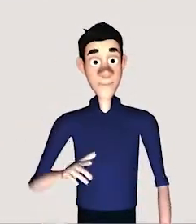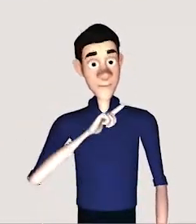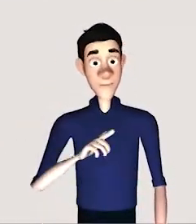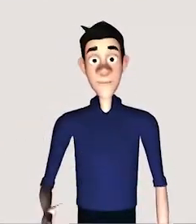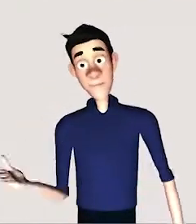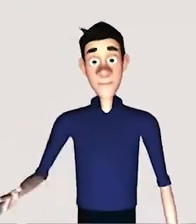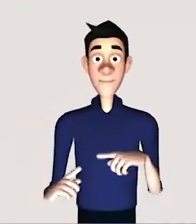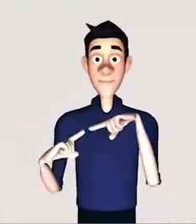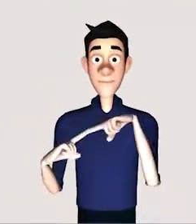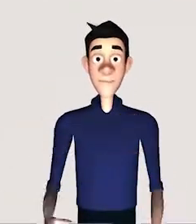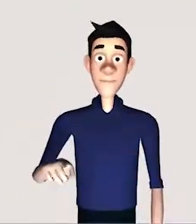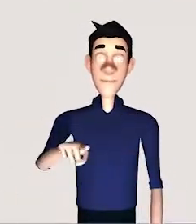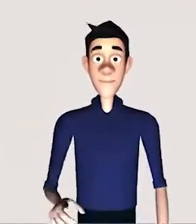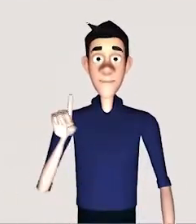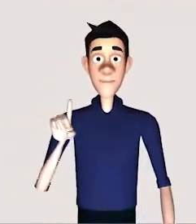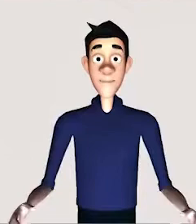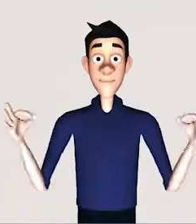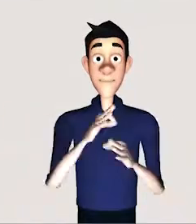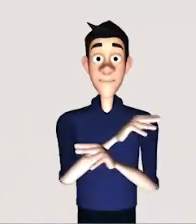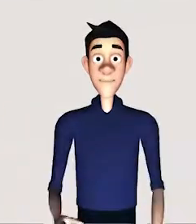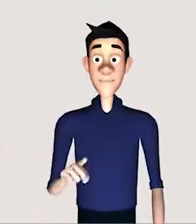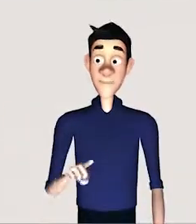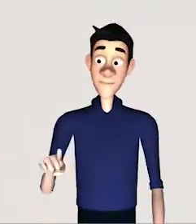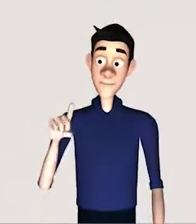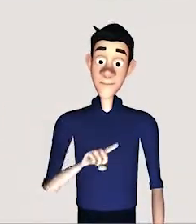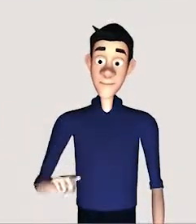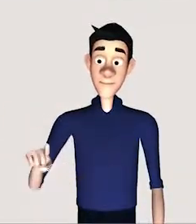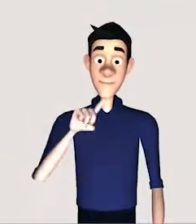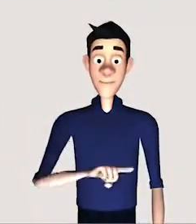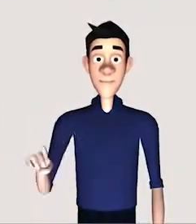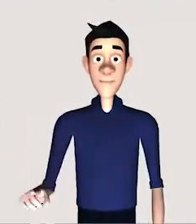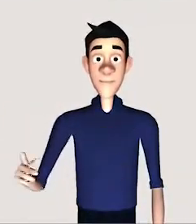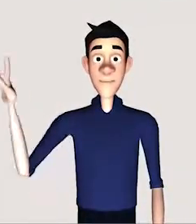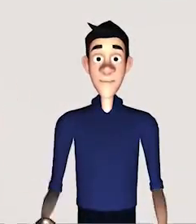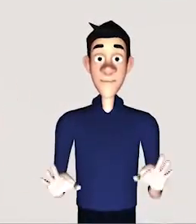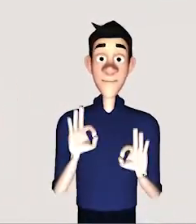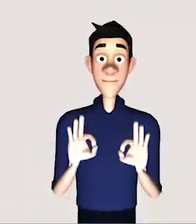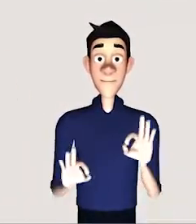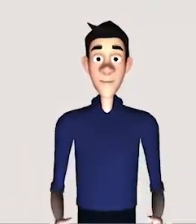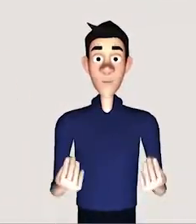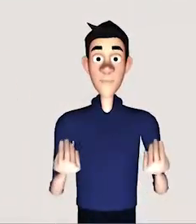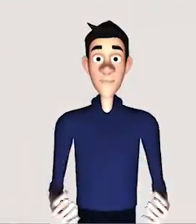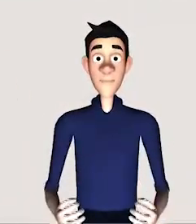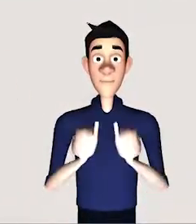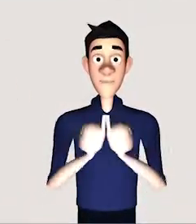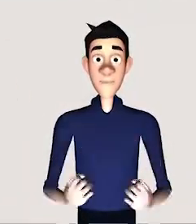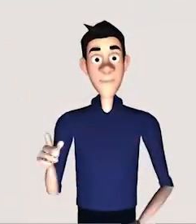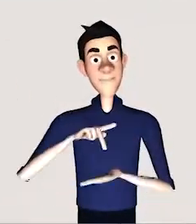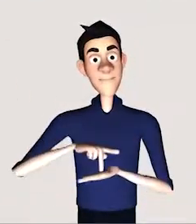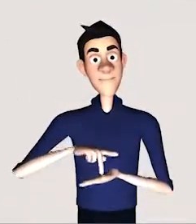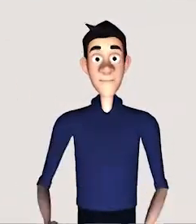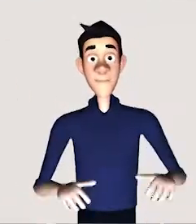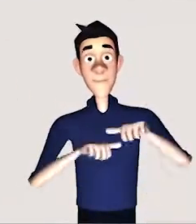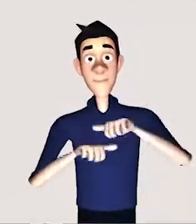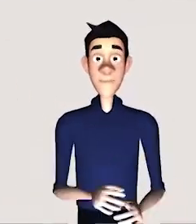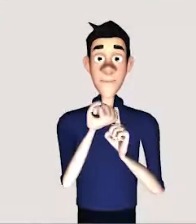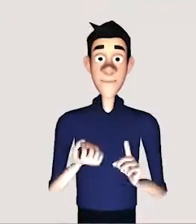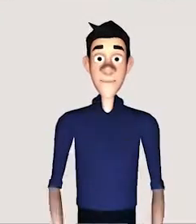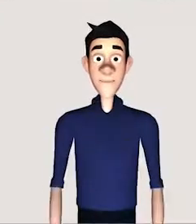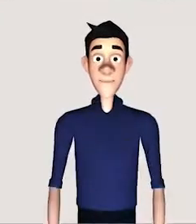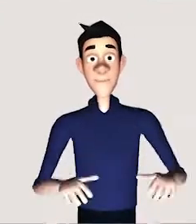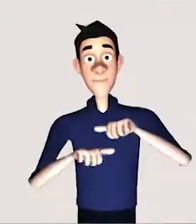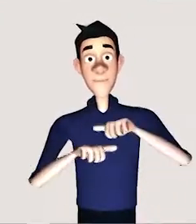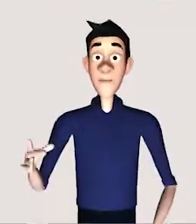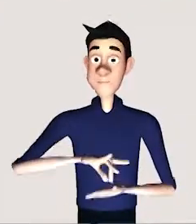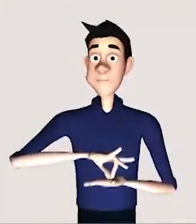de transformação social, de transformação da realidade com a qual ela lida. E aí, voltando para os